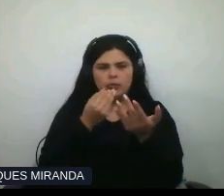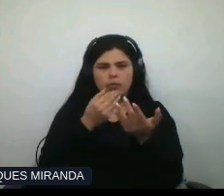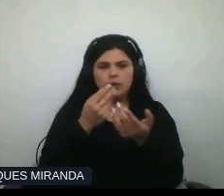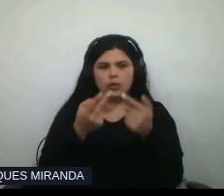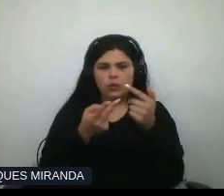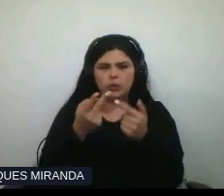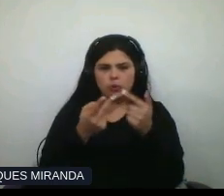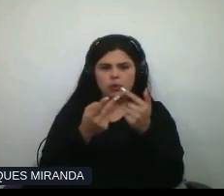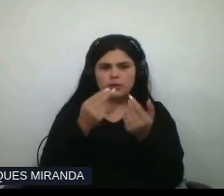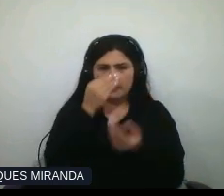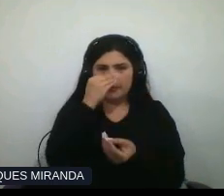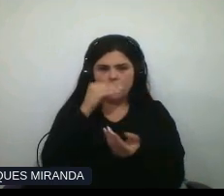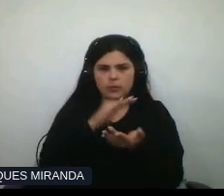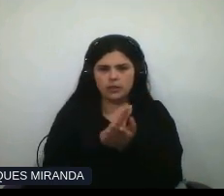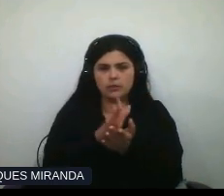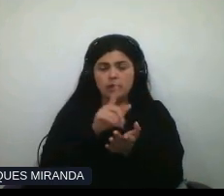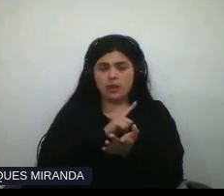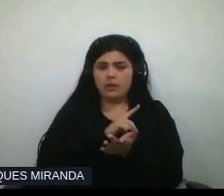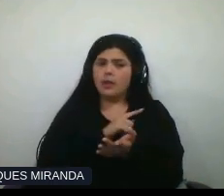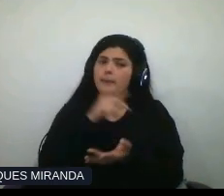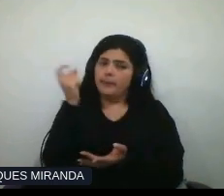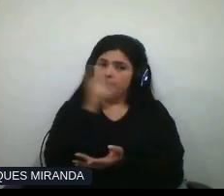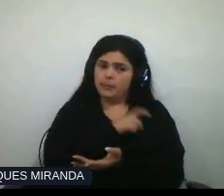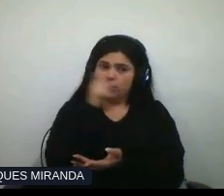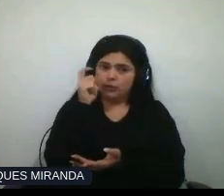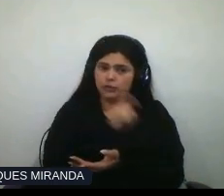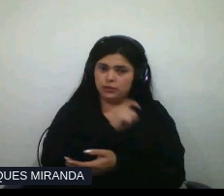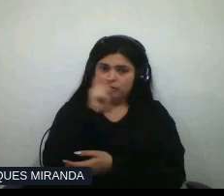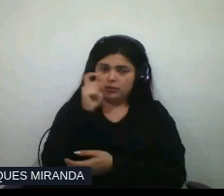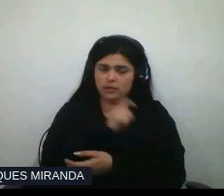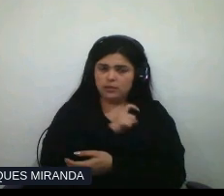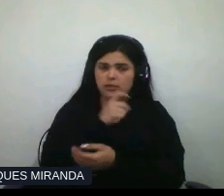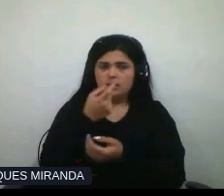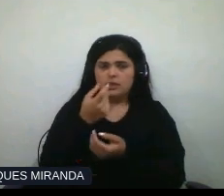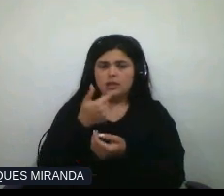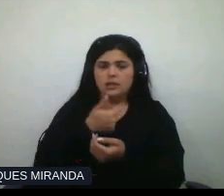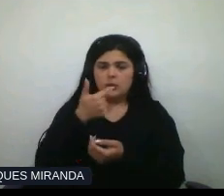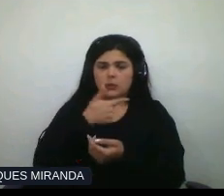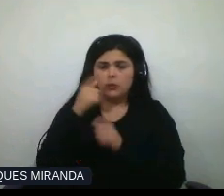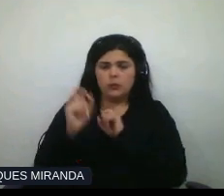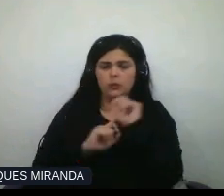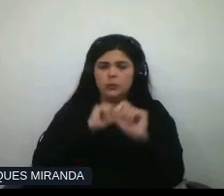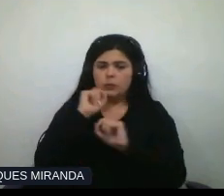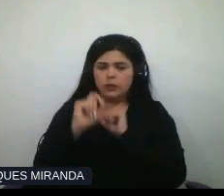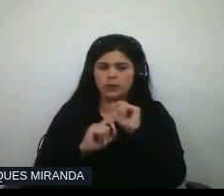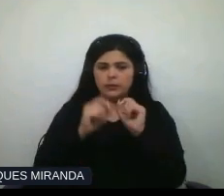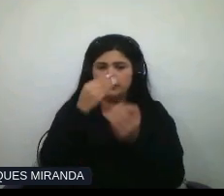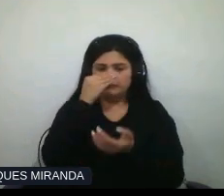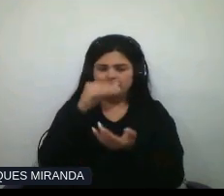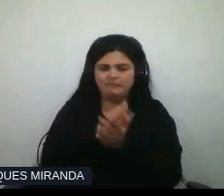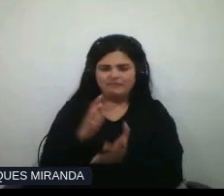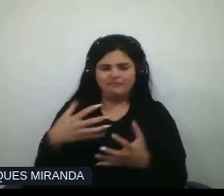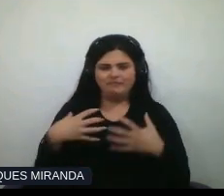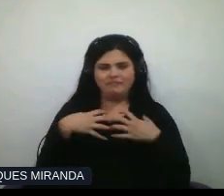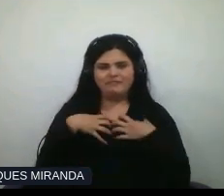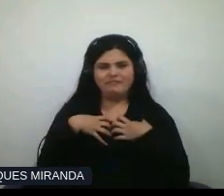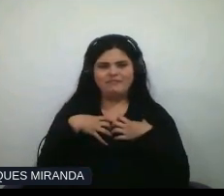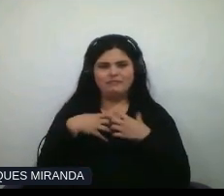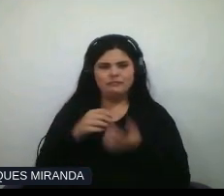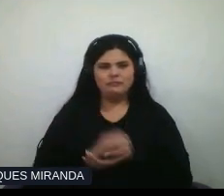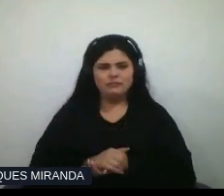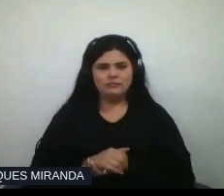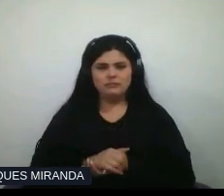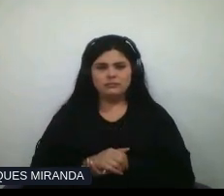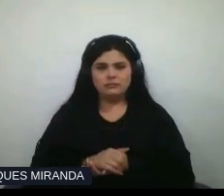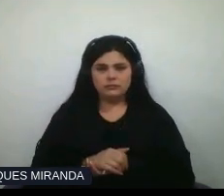tipos de preconceito, o que não é verdade. Um segundo ponto de preconceito que eu senti ali é